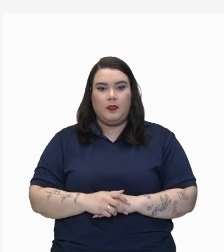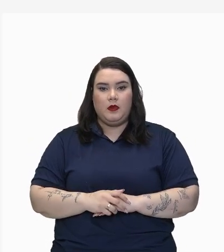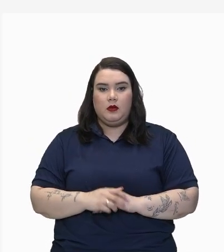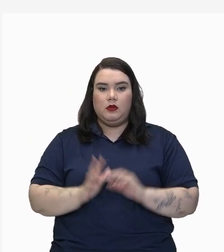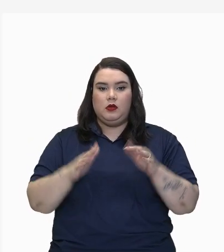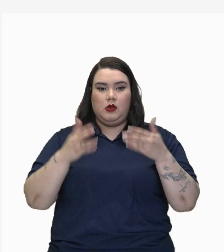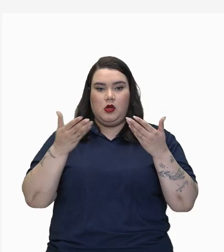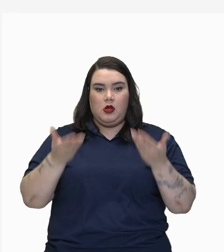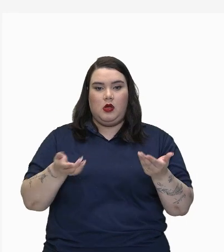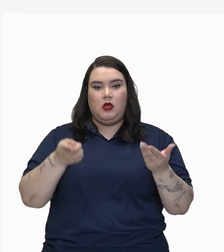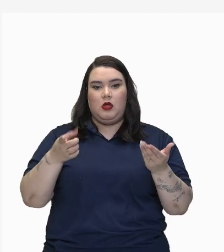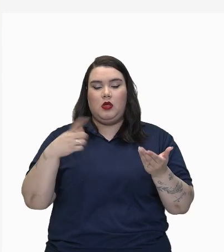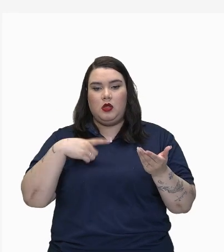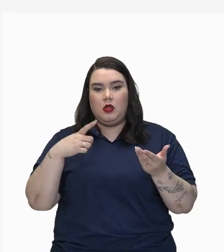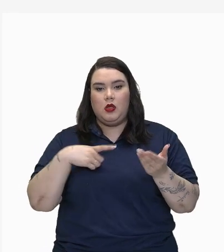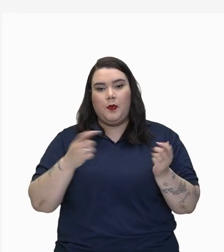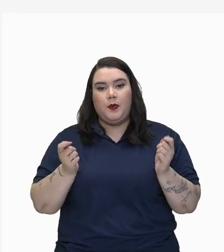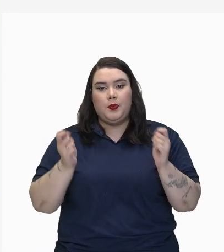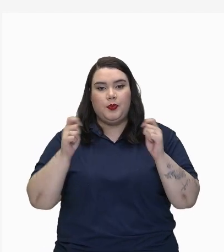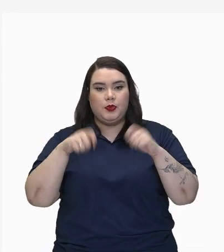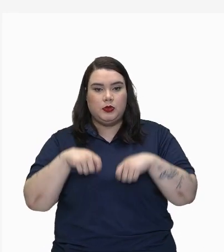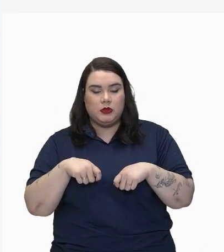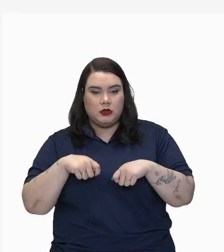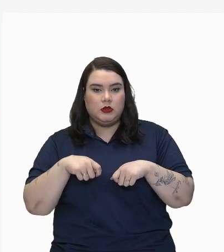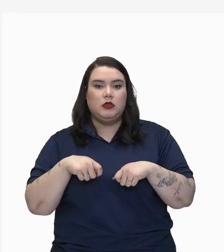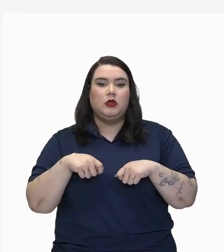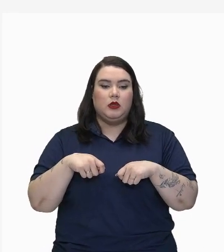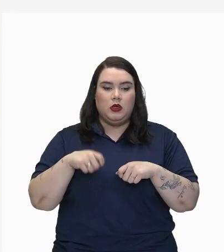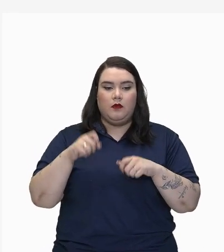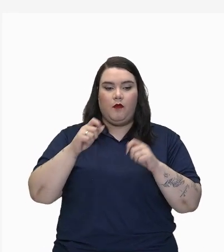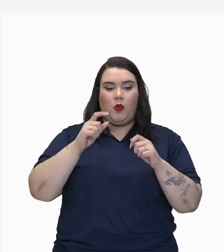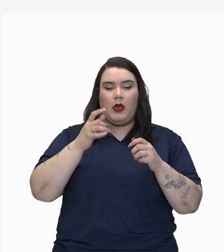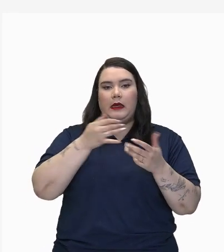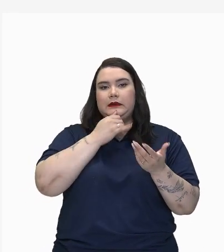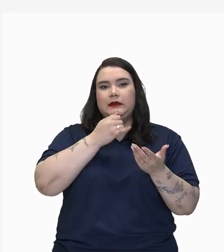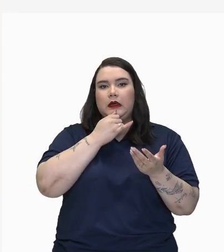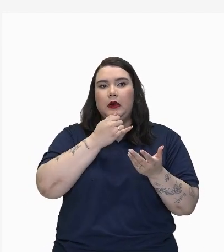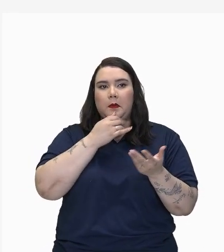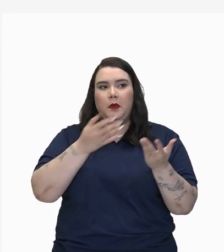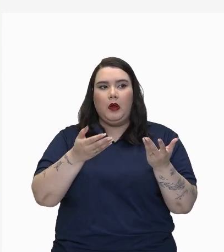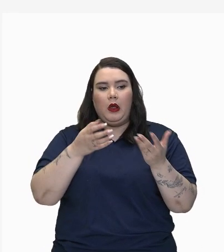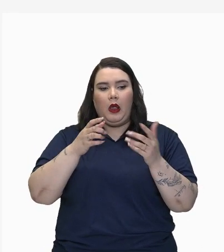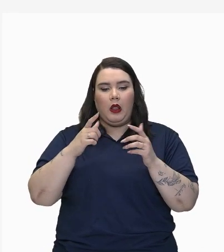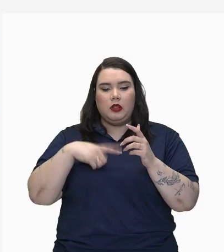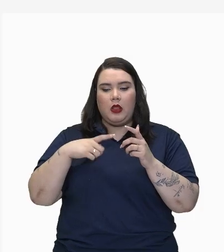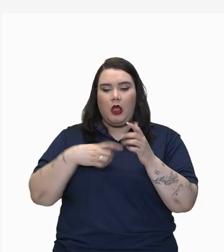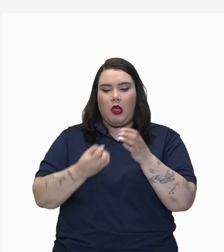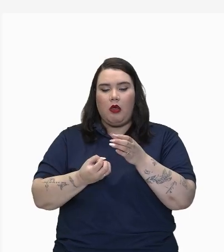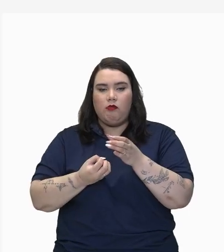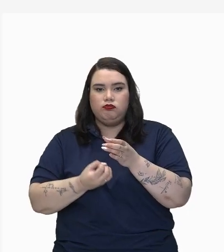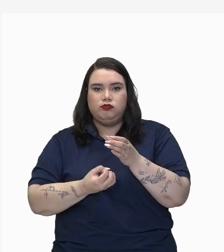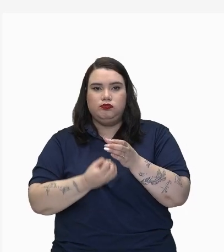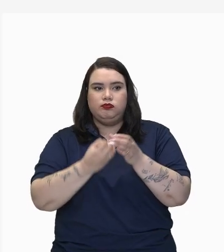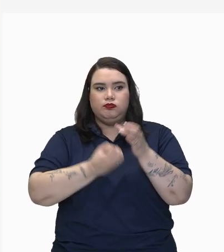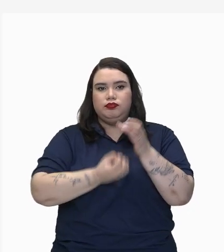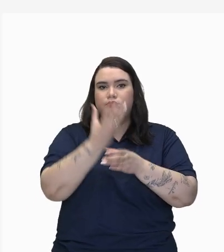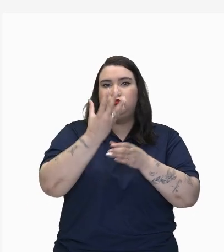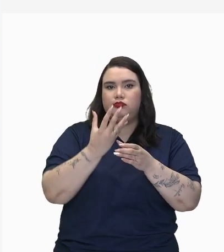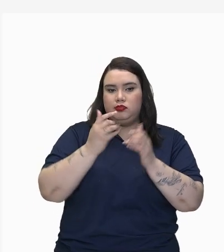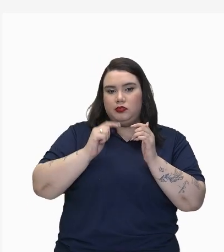intercruzantes, conseguem reproduzir e geram descendentes férteis, tá? E aqui, para a gente continuar falando